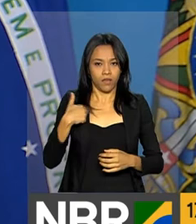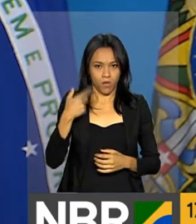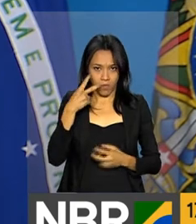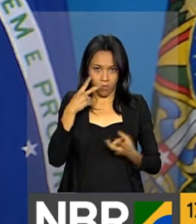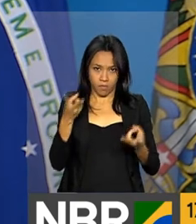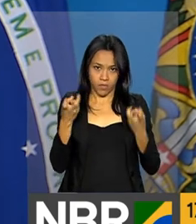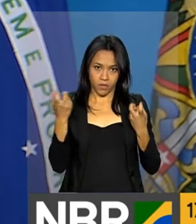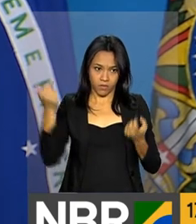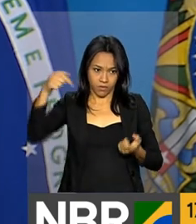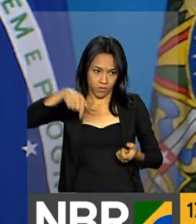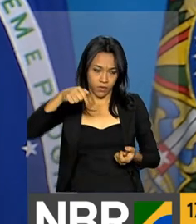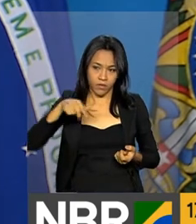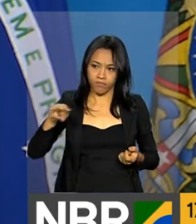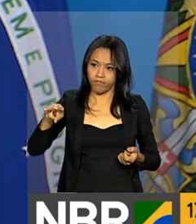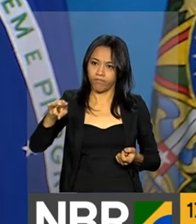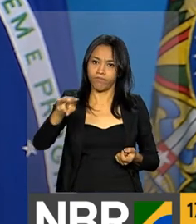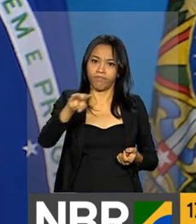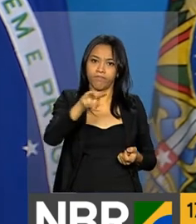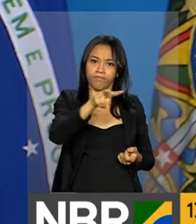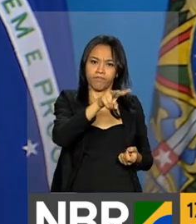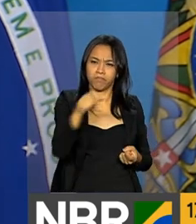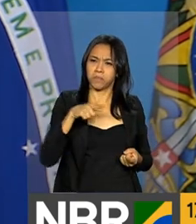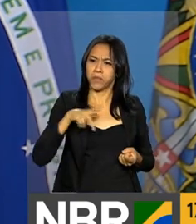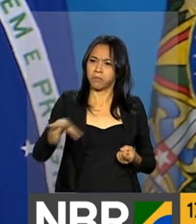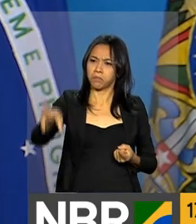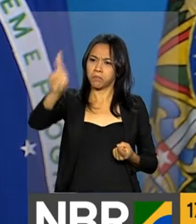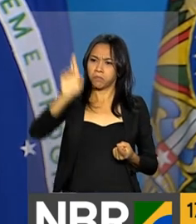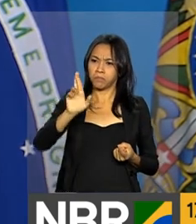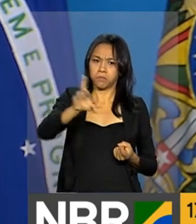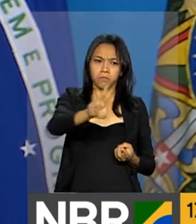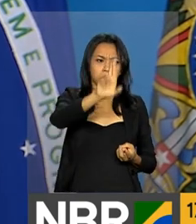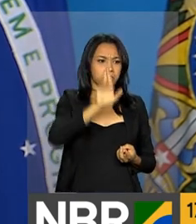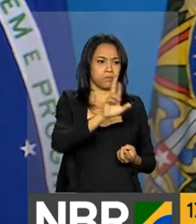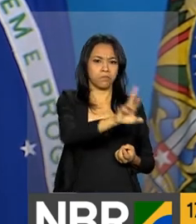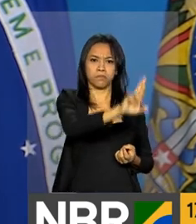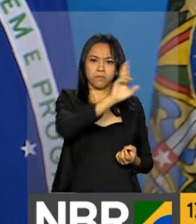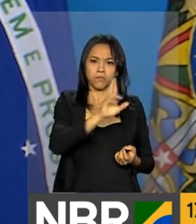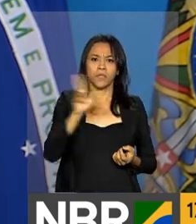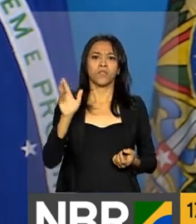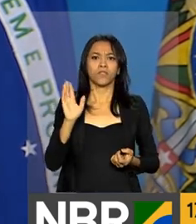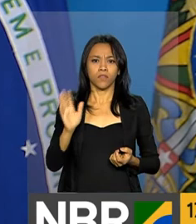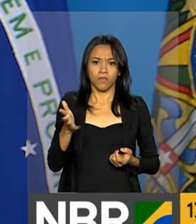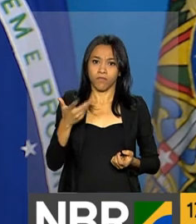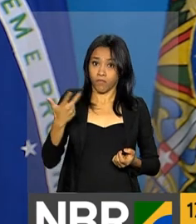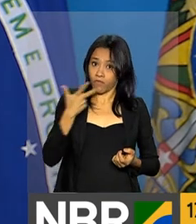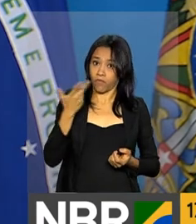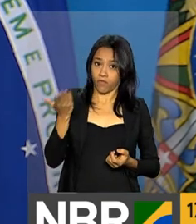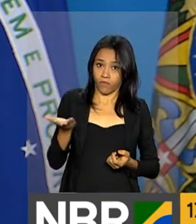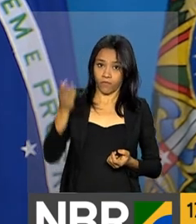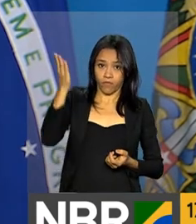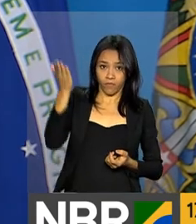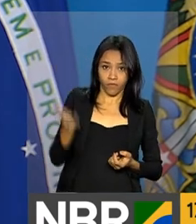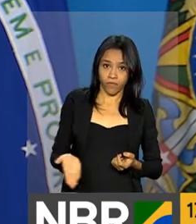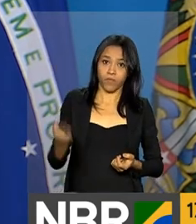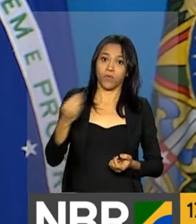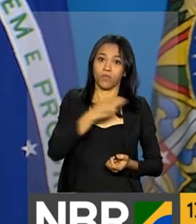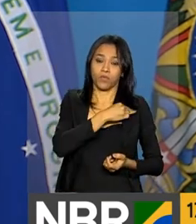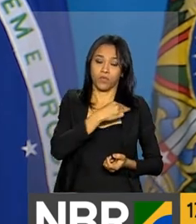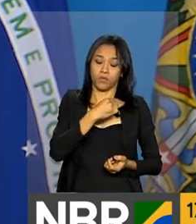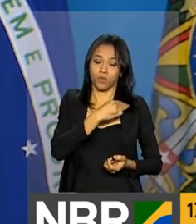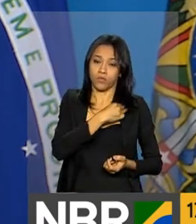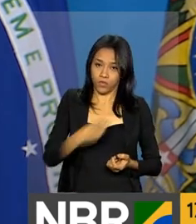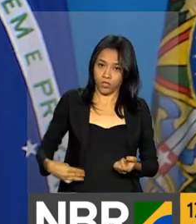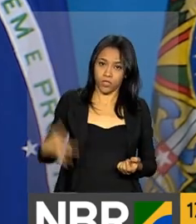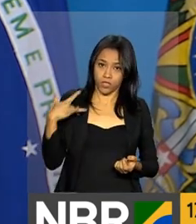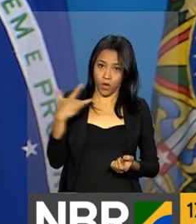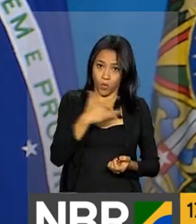aqui a representação formatada pelo ministro da Saúde, né? Eu apenas assinei